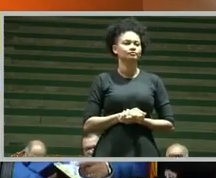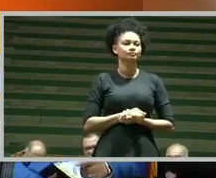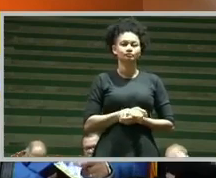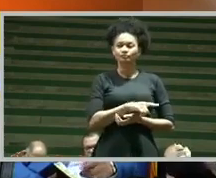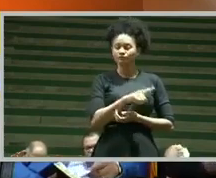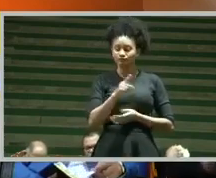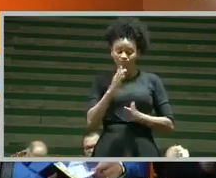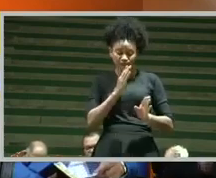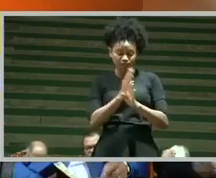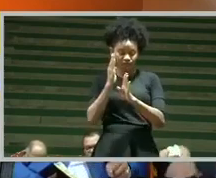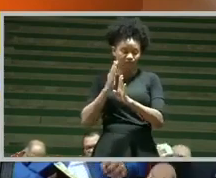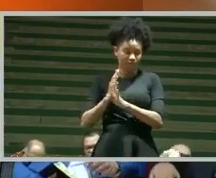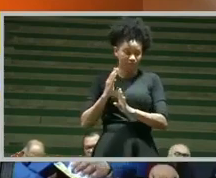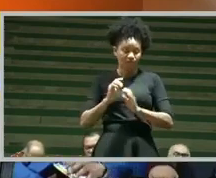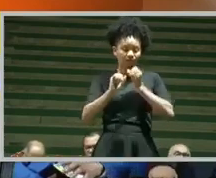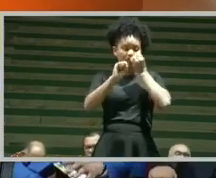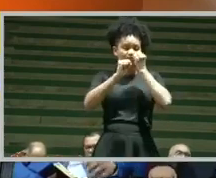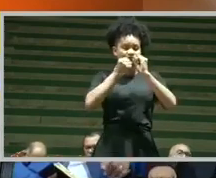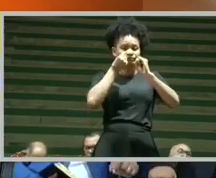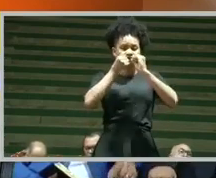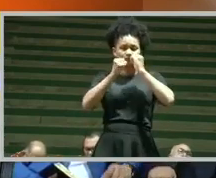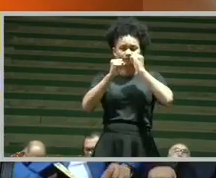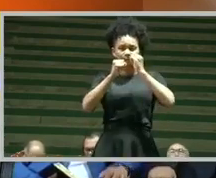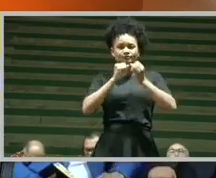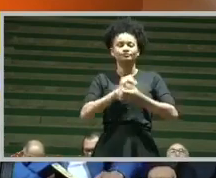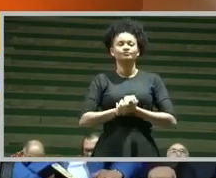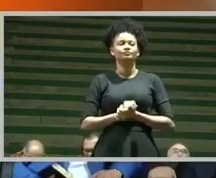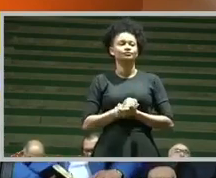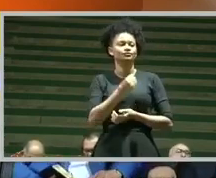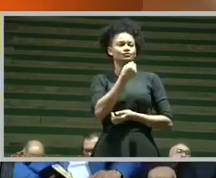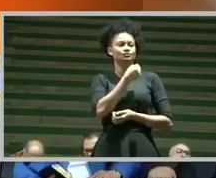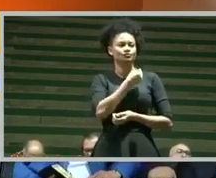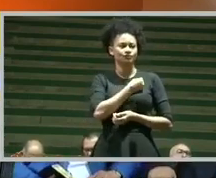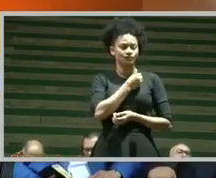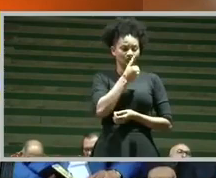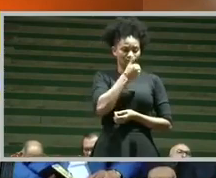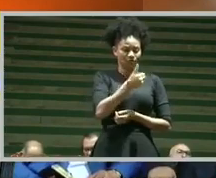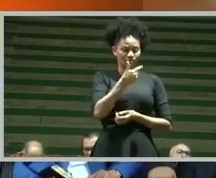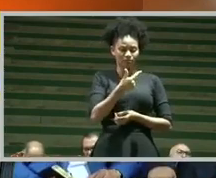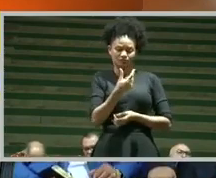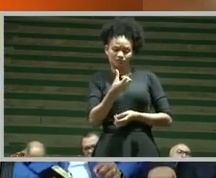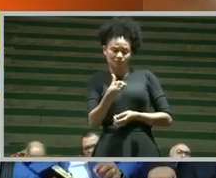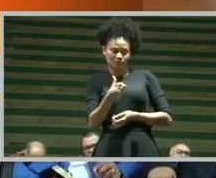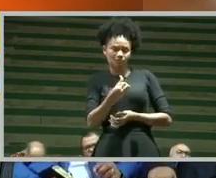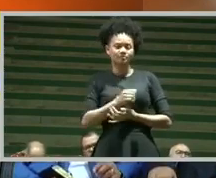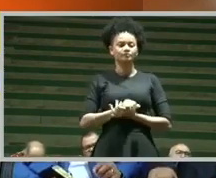Quando você encontrar o Salmo de número 126,